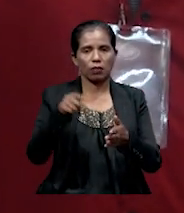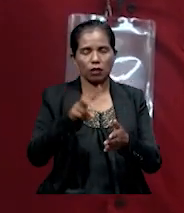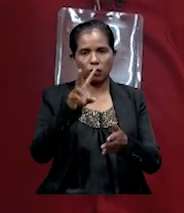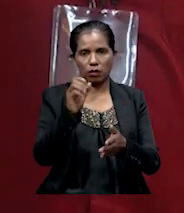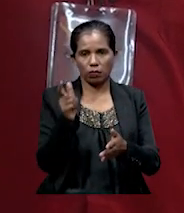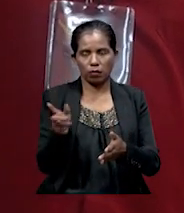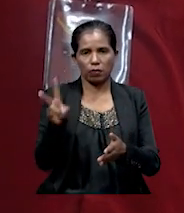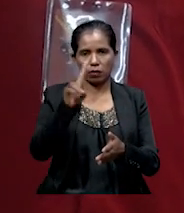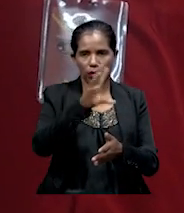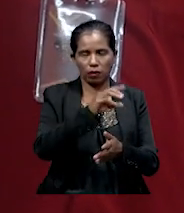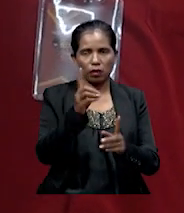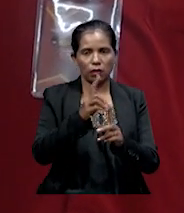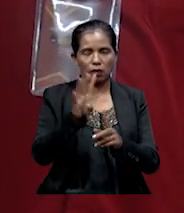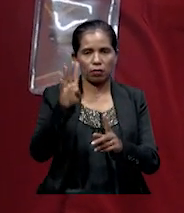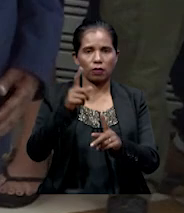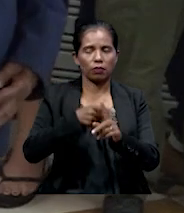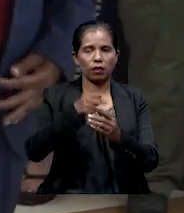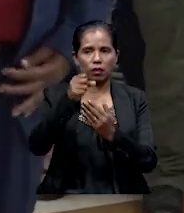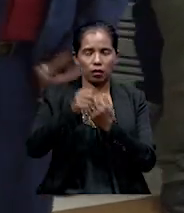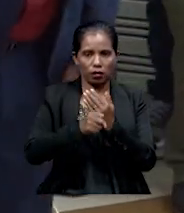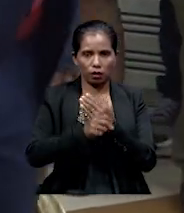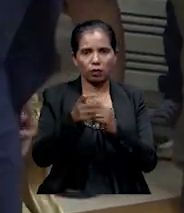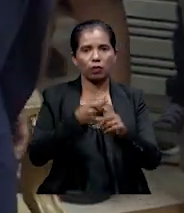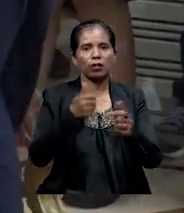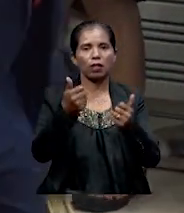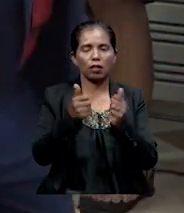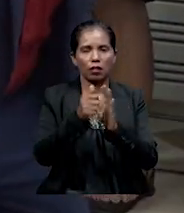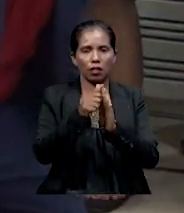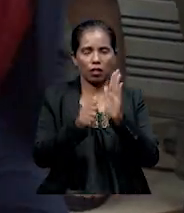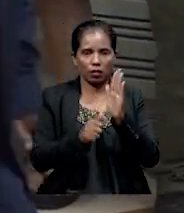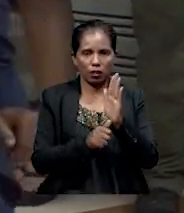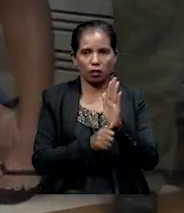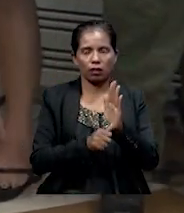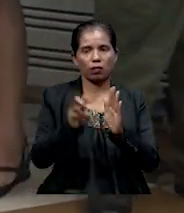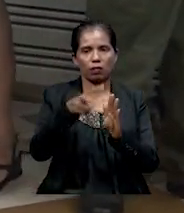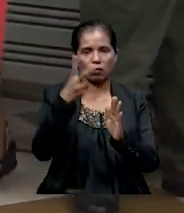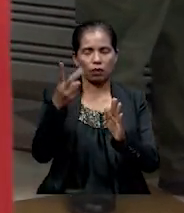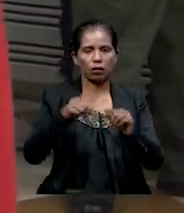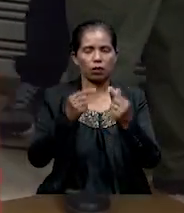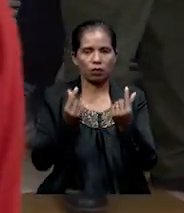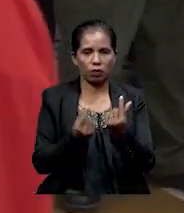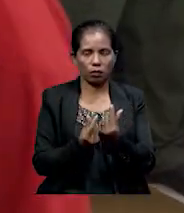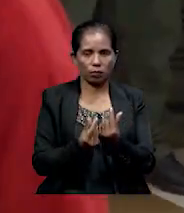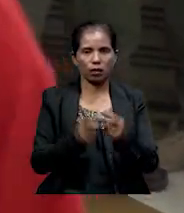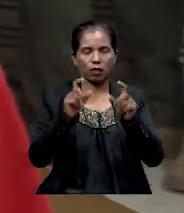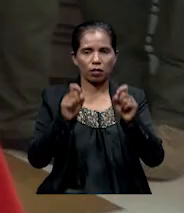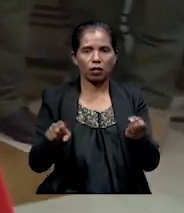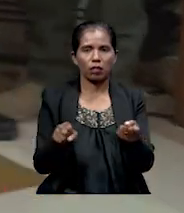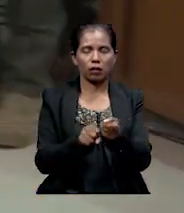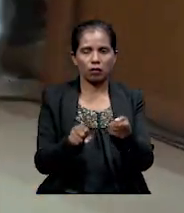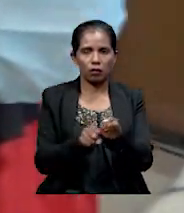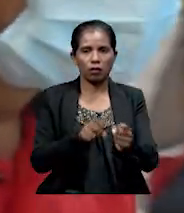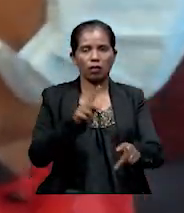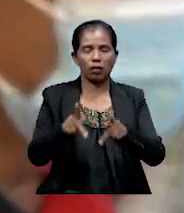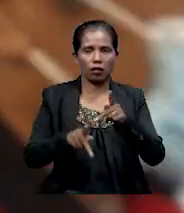nulur sing rua lorong hat fulan setembro husi artigus sanur sing rua hateten pakote kandidatura tengke apoio mais ou